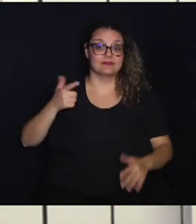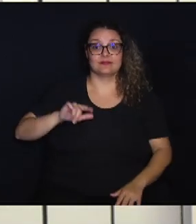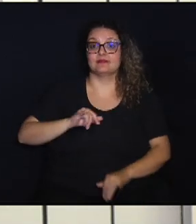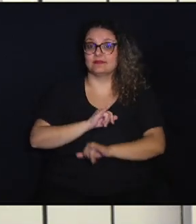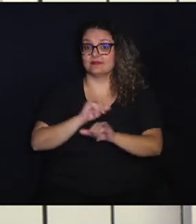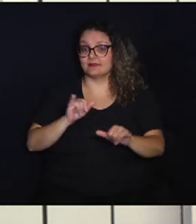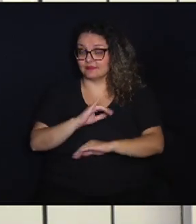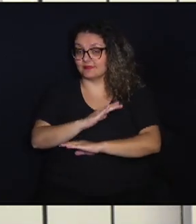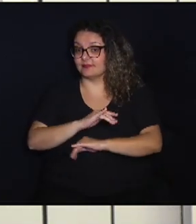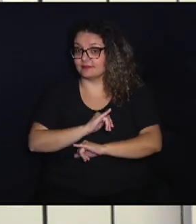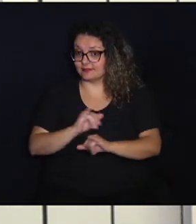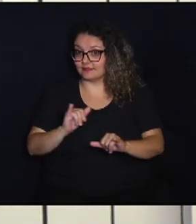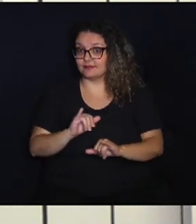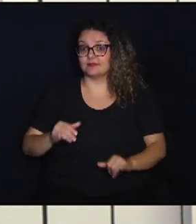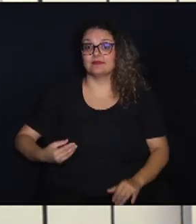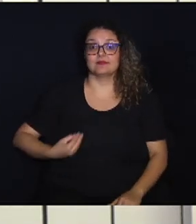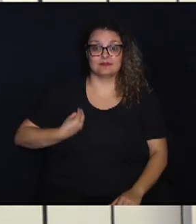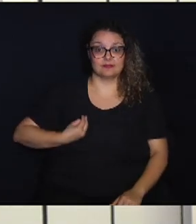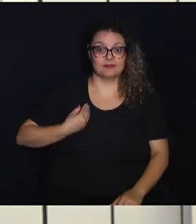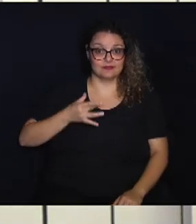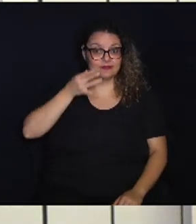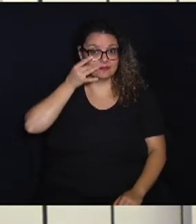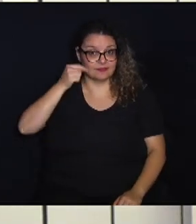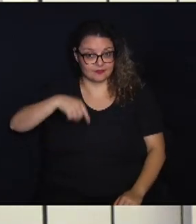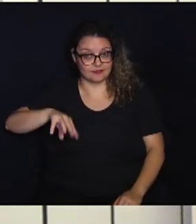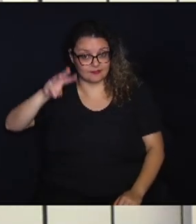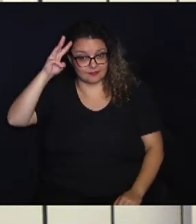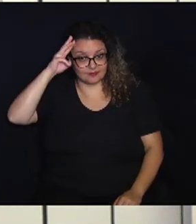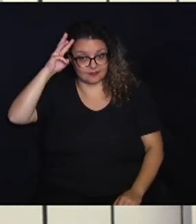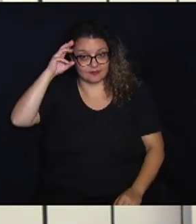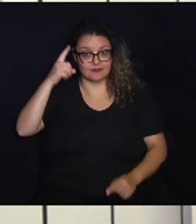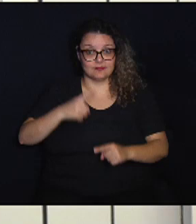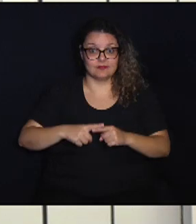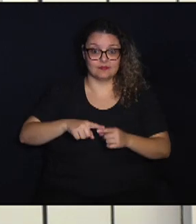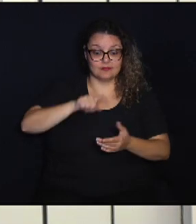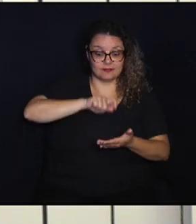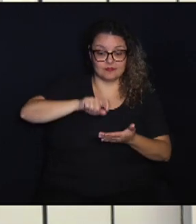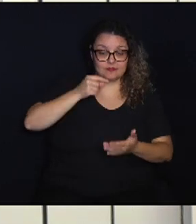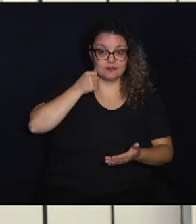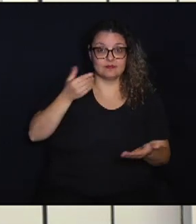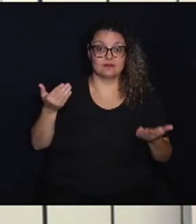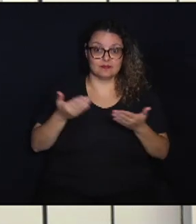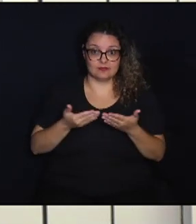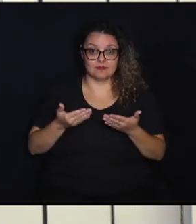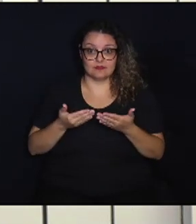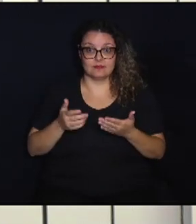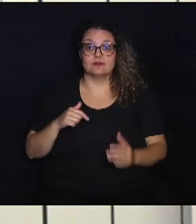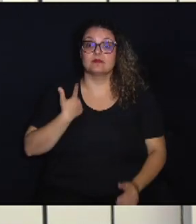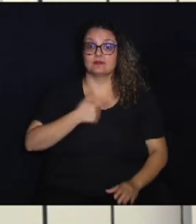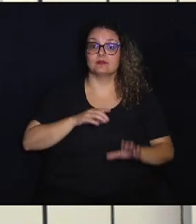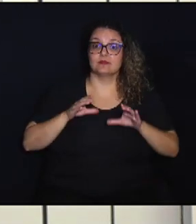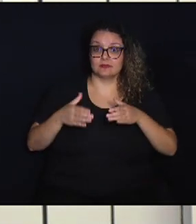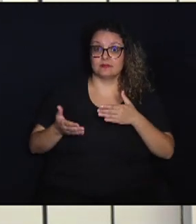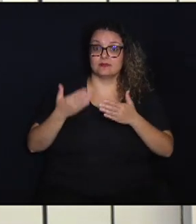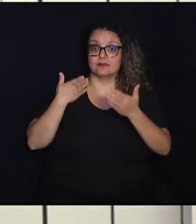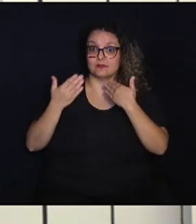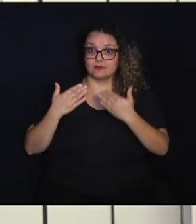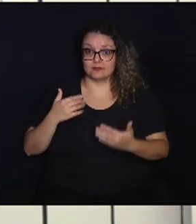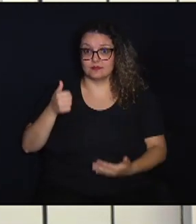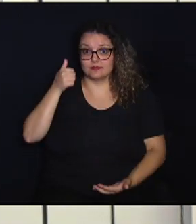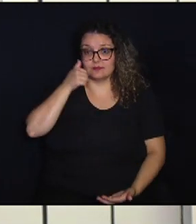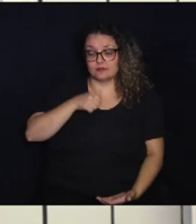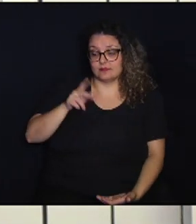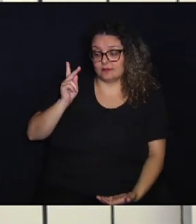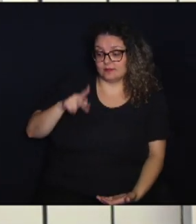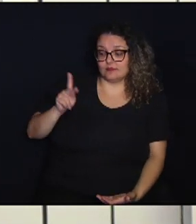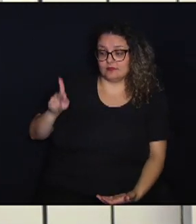Jornal Câmara Notícia ao vivo nesta terça-feira, porque o quadro Na Ponta do Lápis de hoje, a nossa equipe conversou com uma